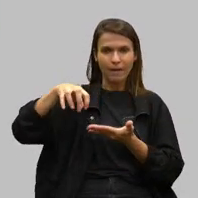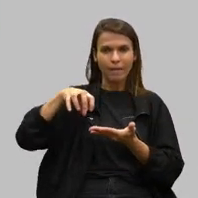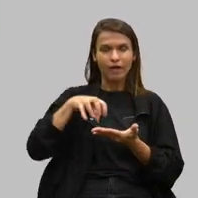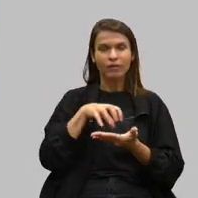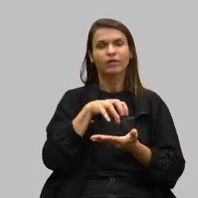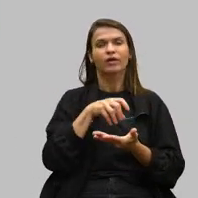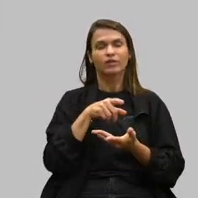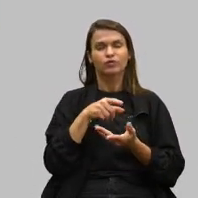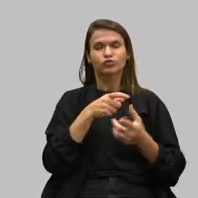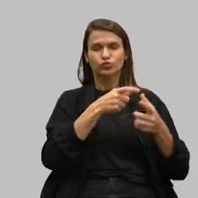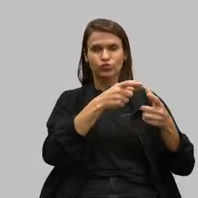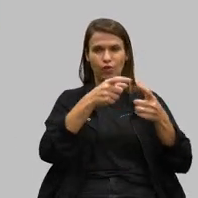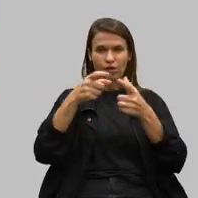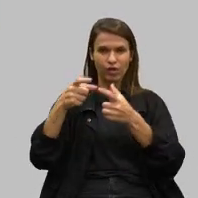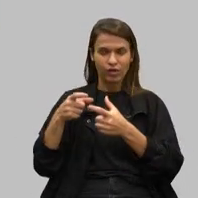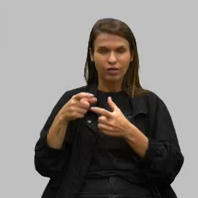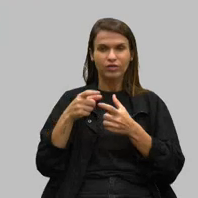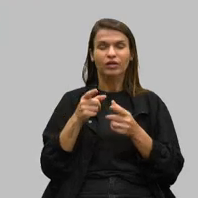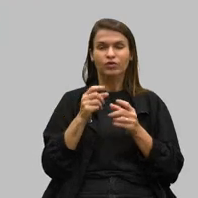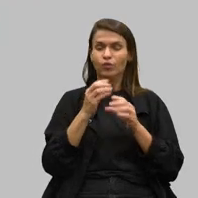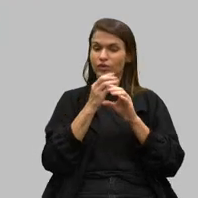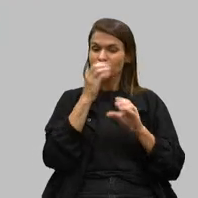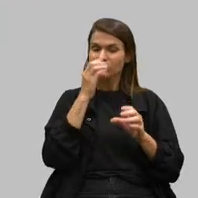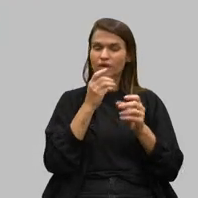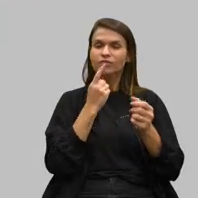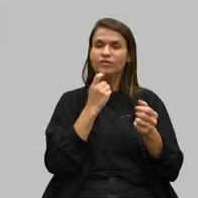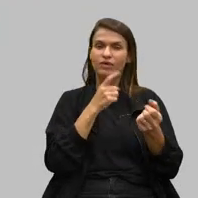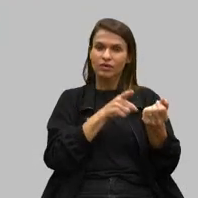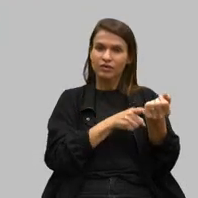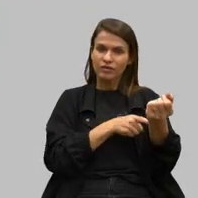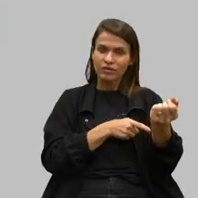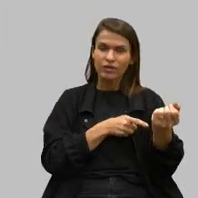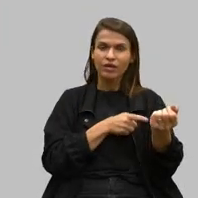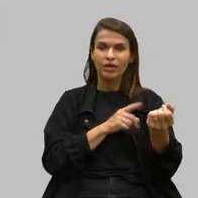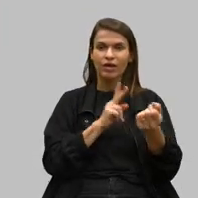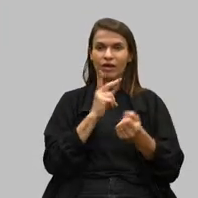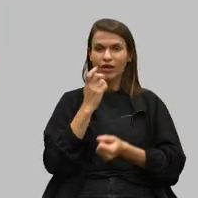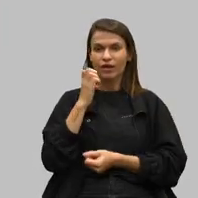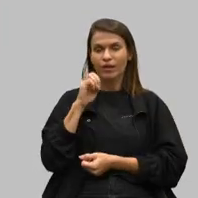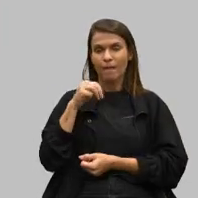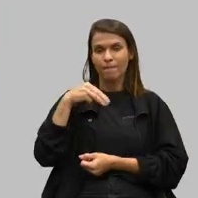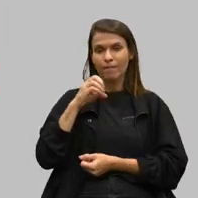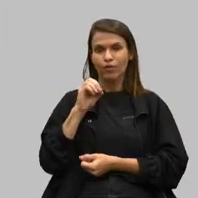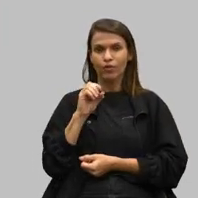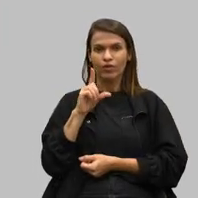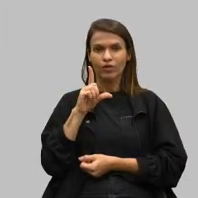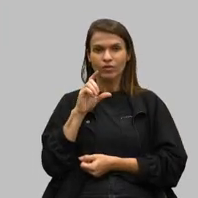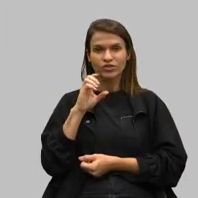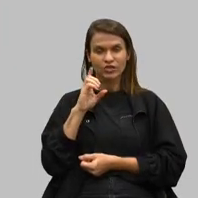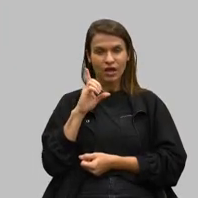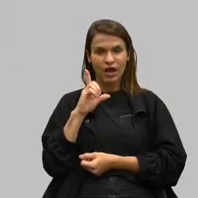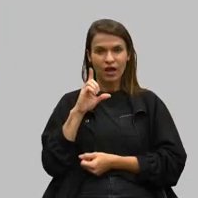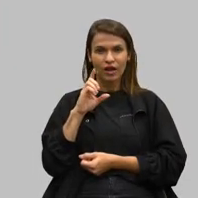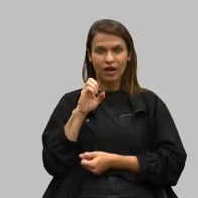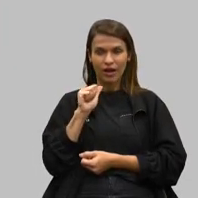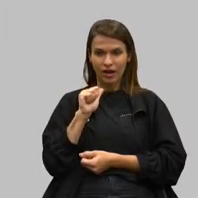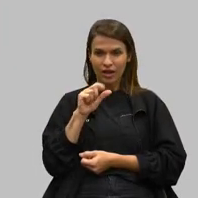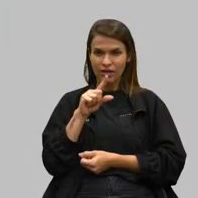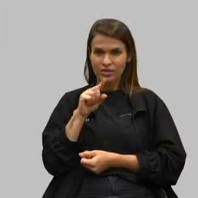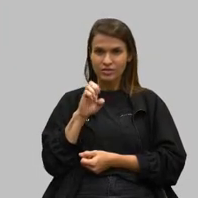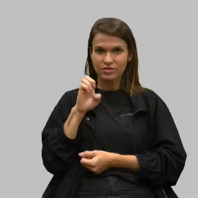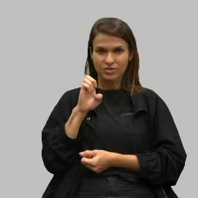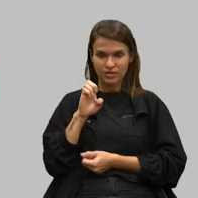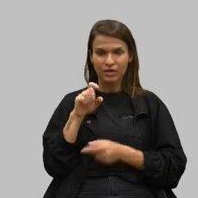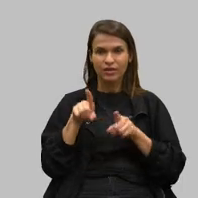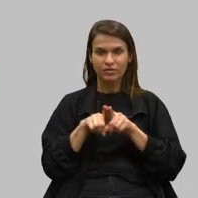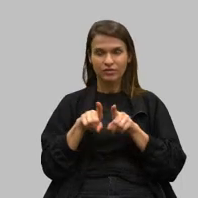capilarizando a hemodiálise para que a gente consiga diminuir esse sofrimento. Além disso, nós temos a diálise